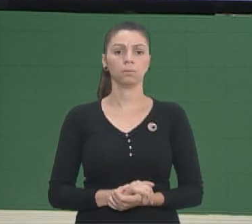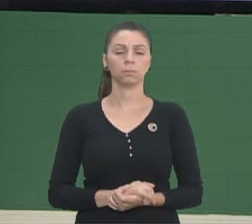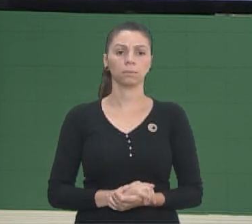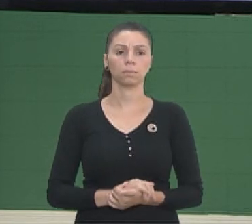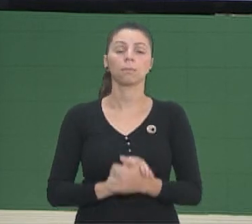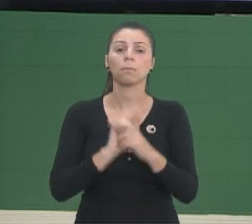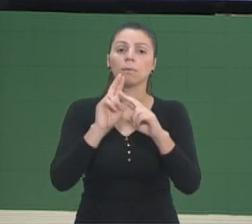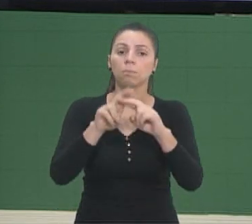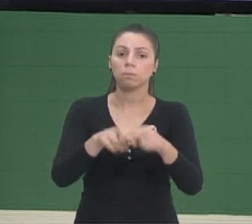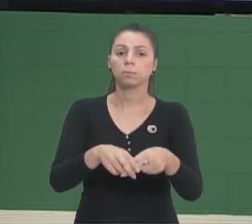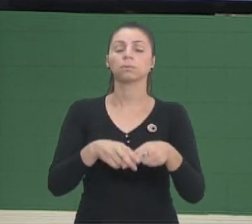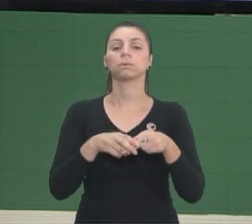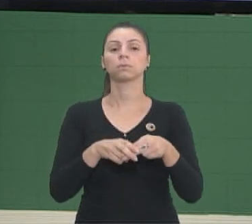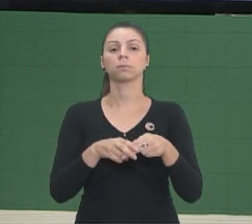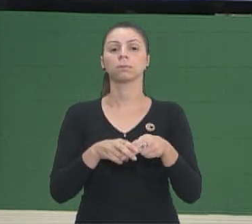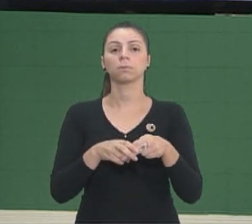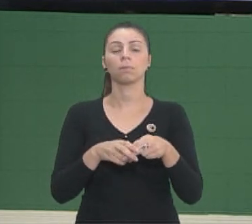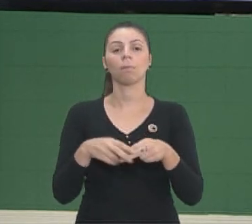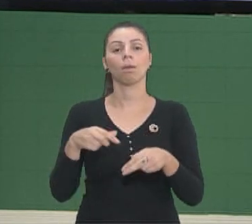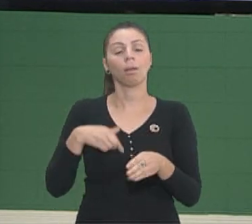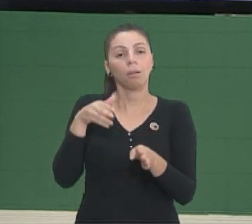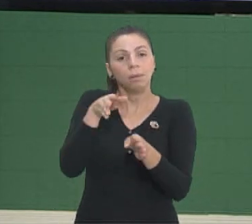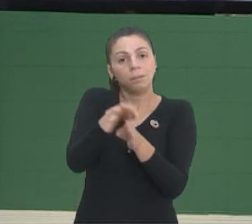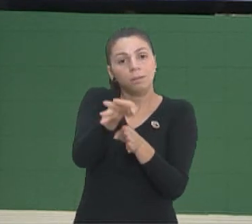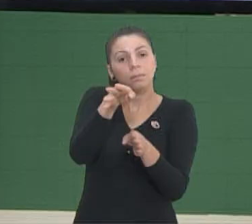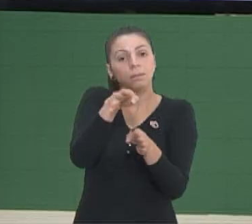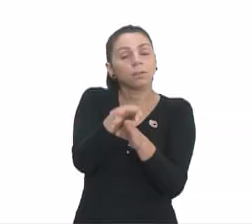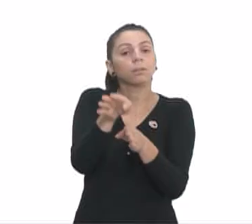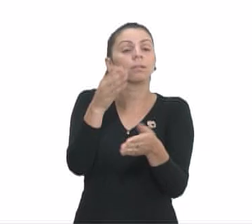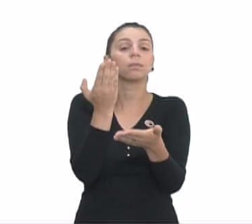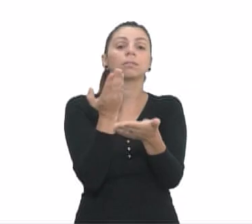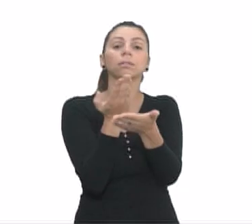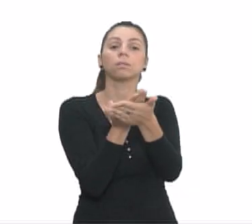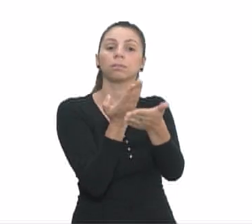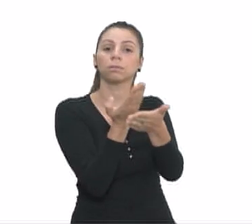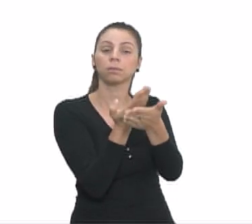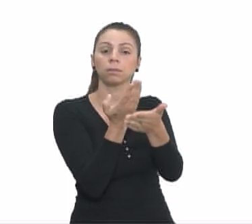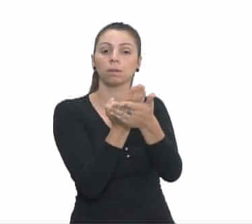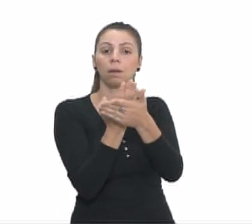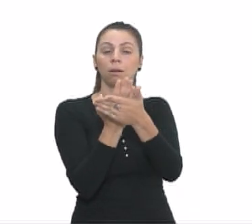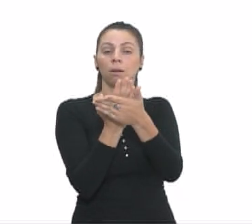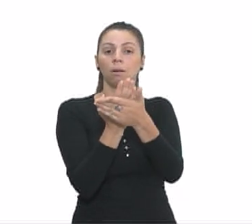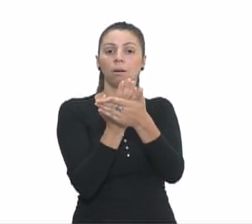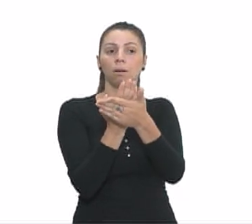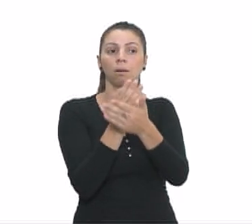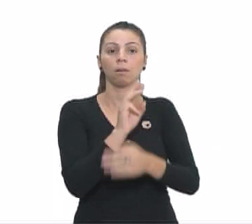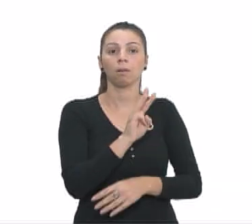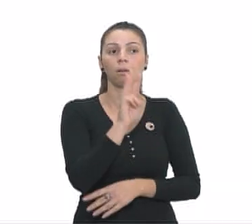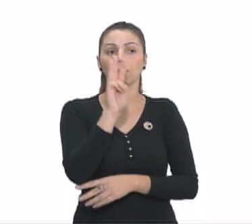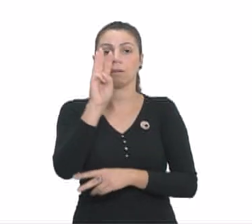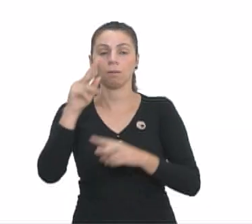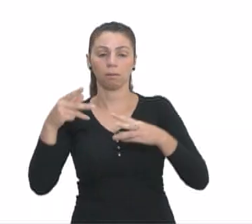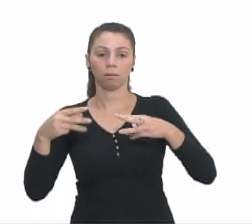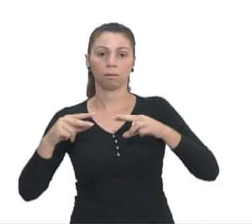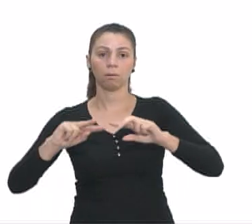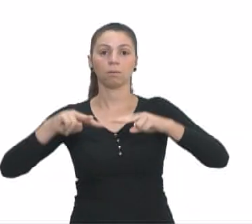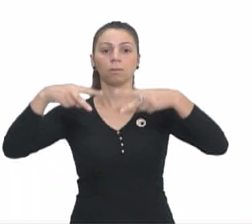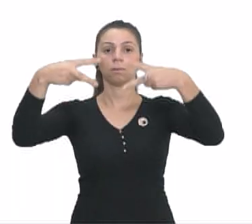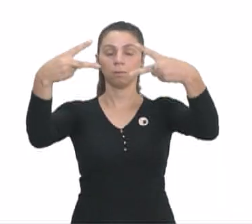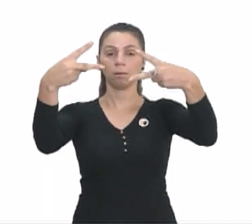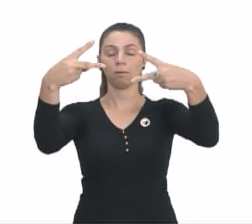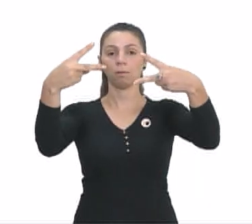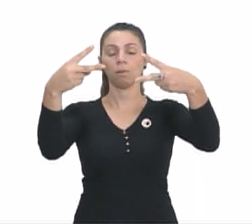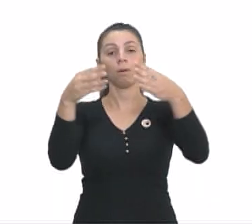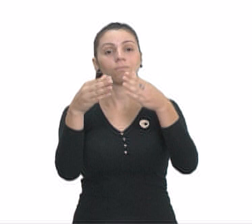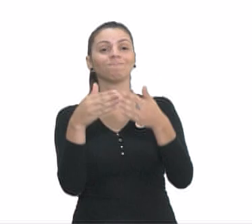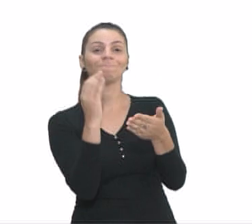Por isso que eu dou esta sugestão de estudo. Acesse o endereço virtual. Por favor, anote no